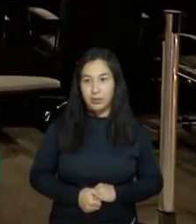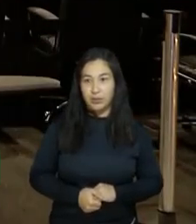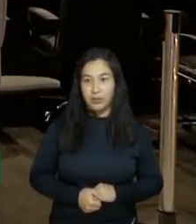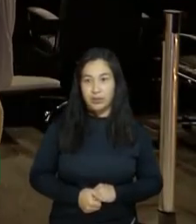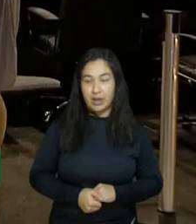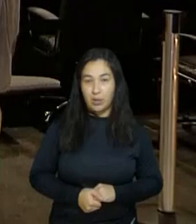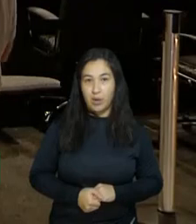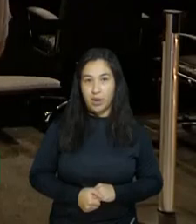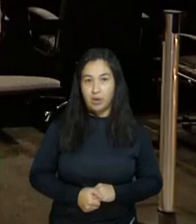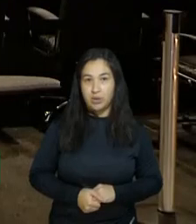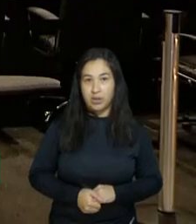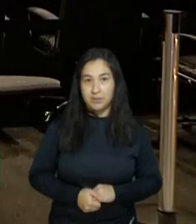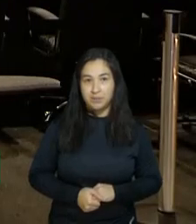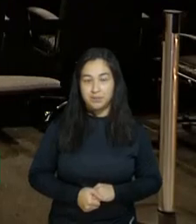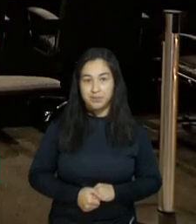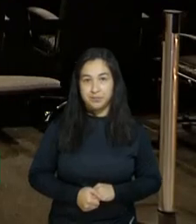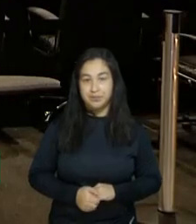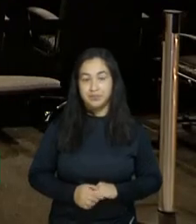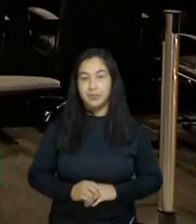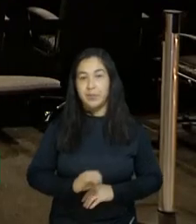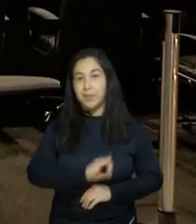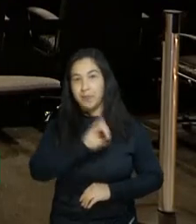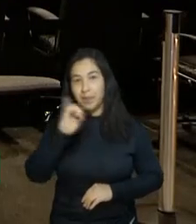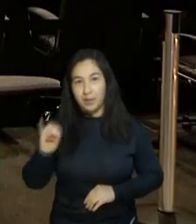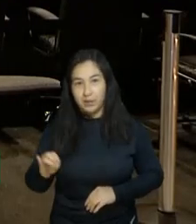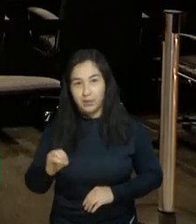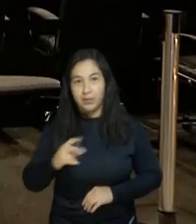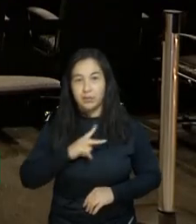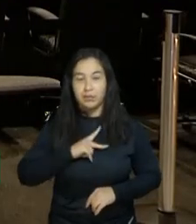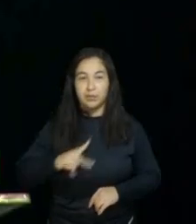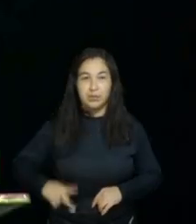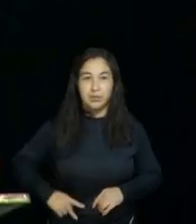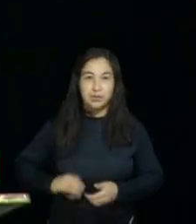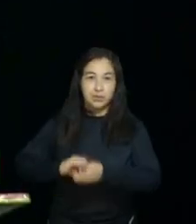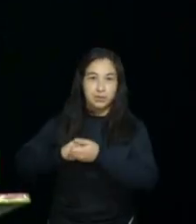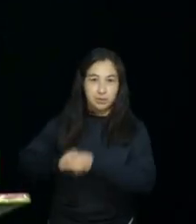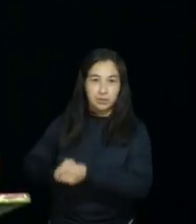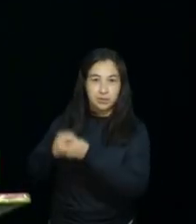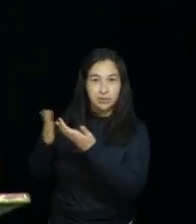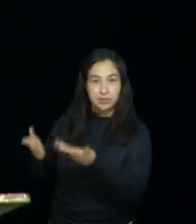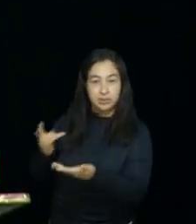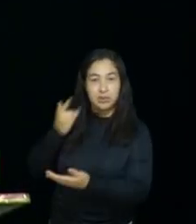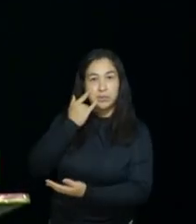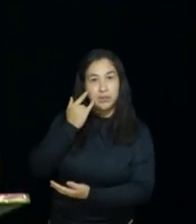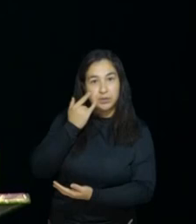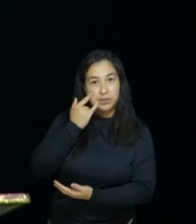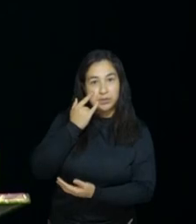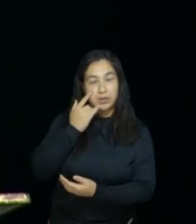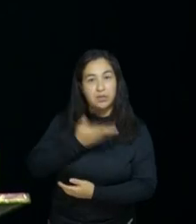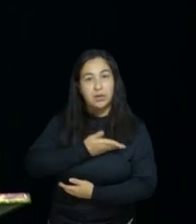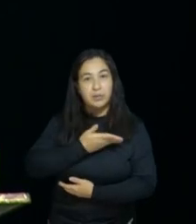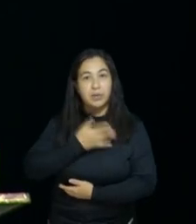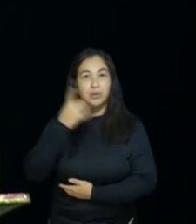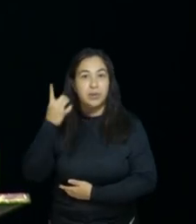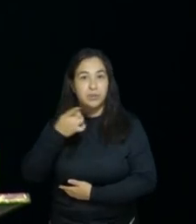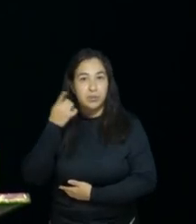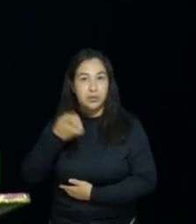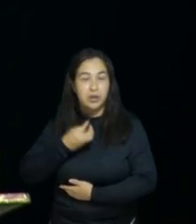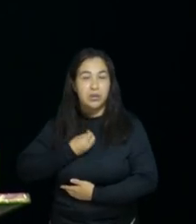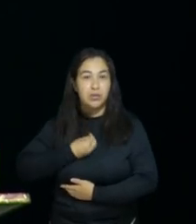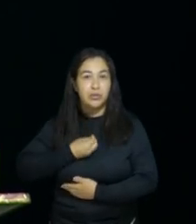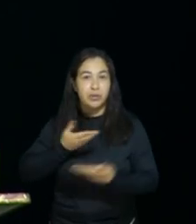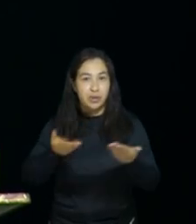Boa tarde, nobres deputados. Cumprimento aqui o presidente Mauro de Nadal, todos os amigos deputados que ainda estão presentes